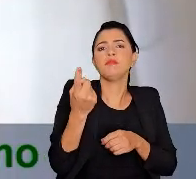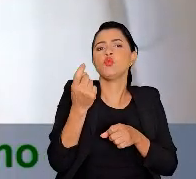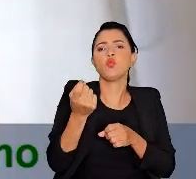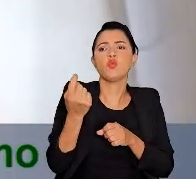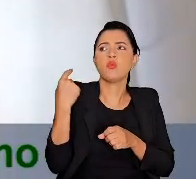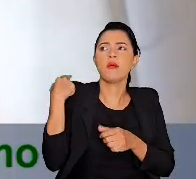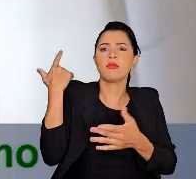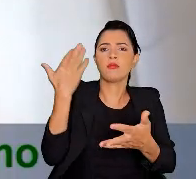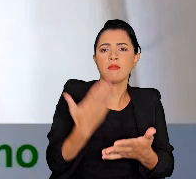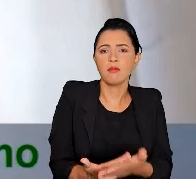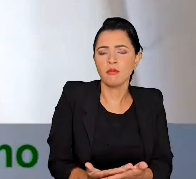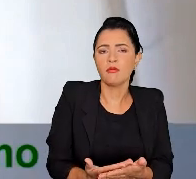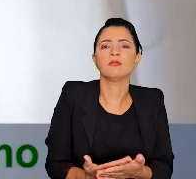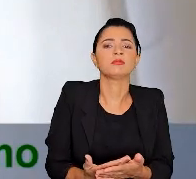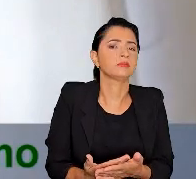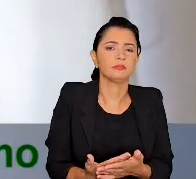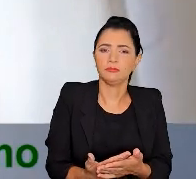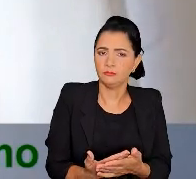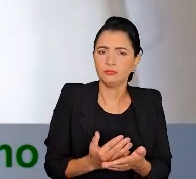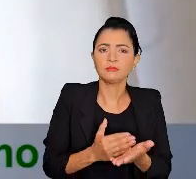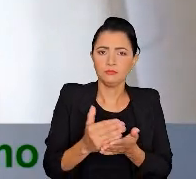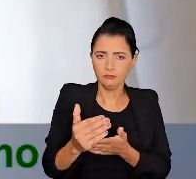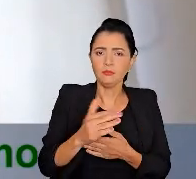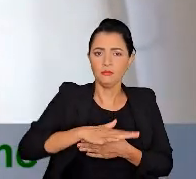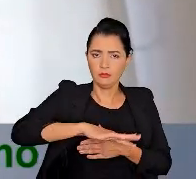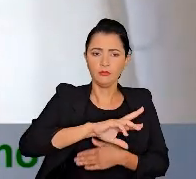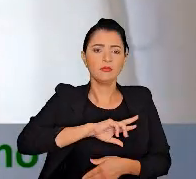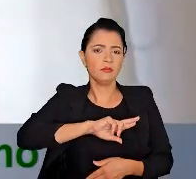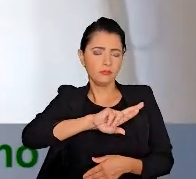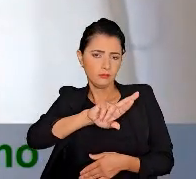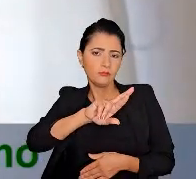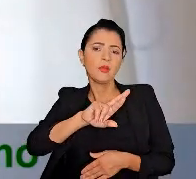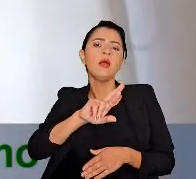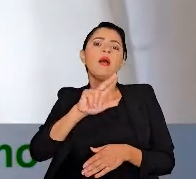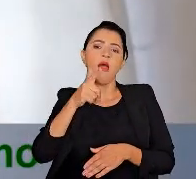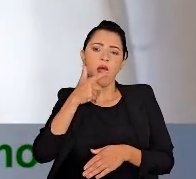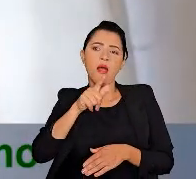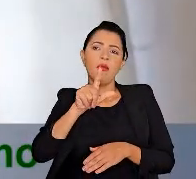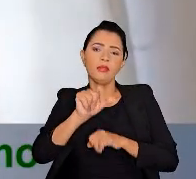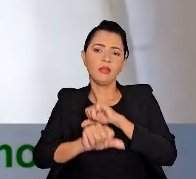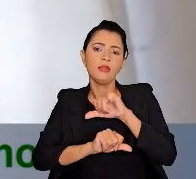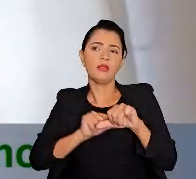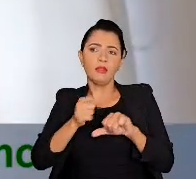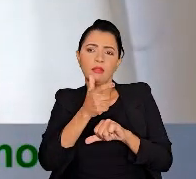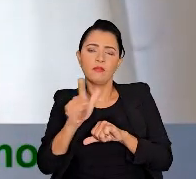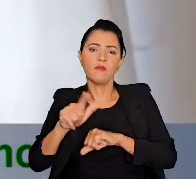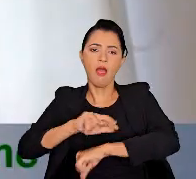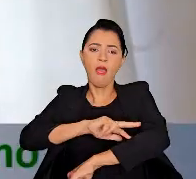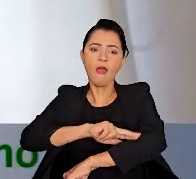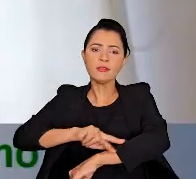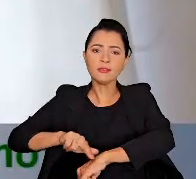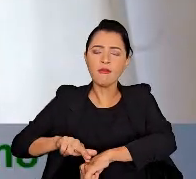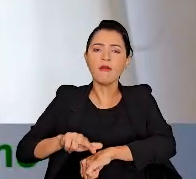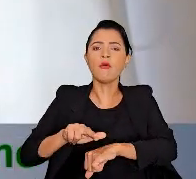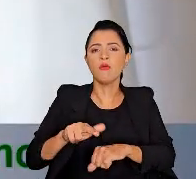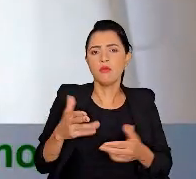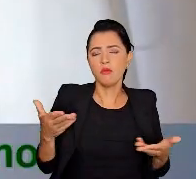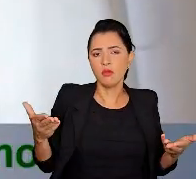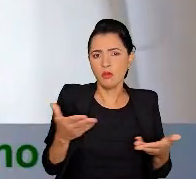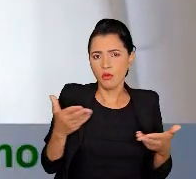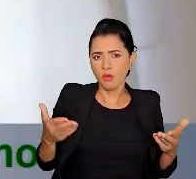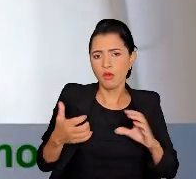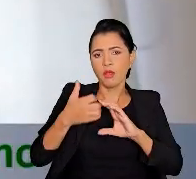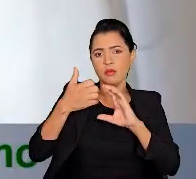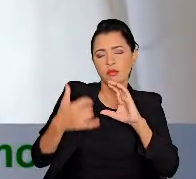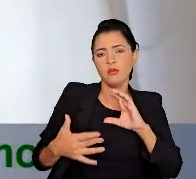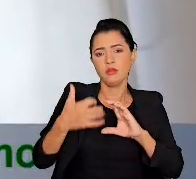teve uma matriz inicialmente religiosa, passou por uma vertente racial e atualmente tem